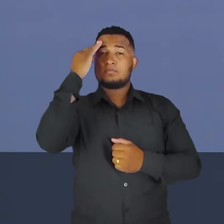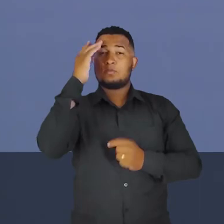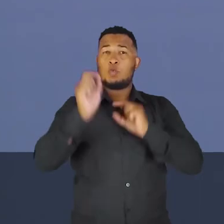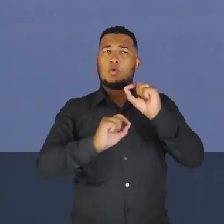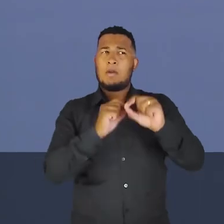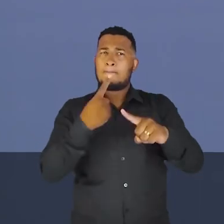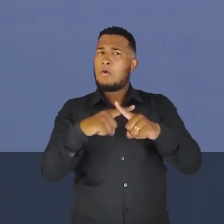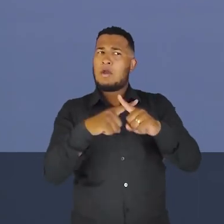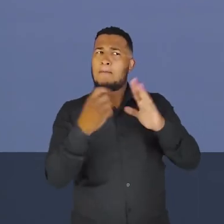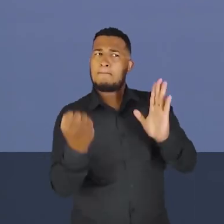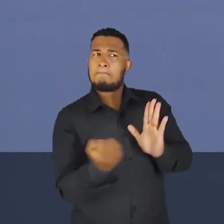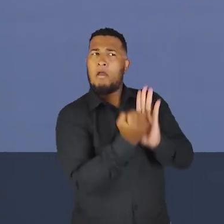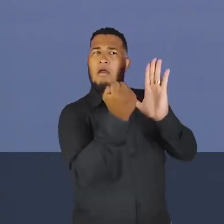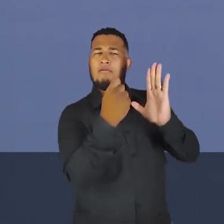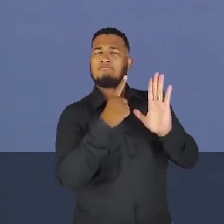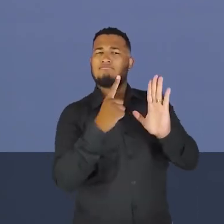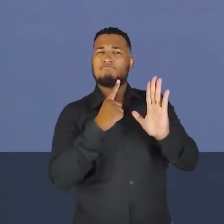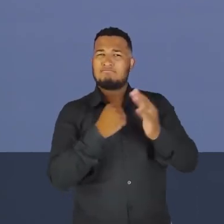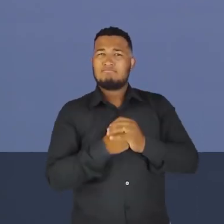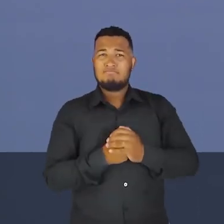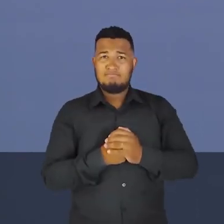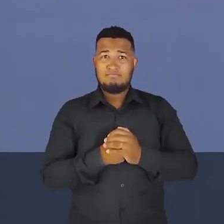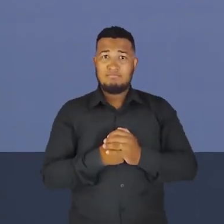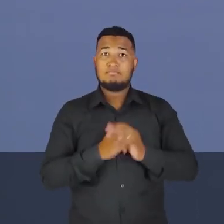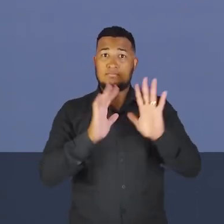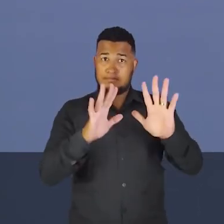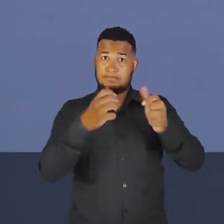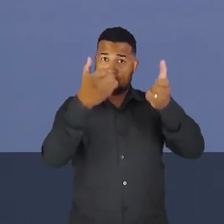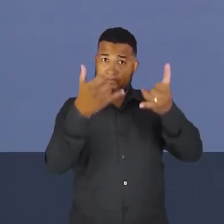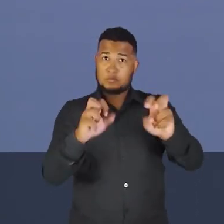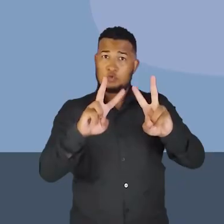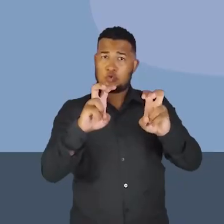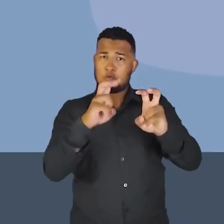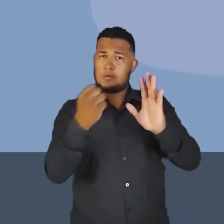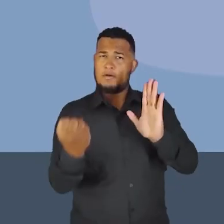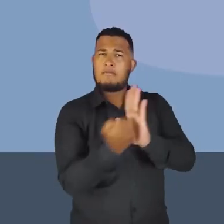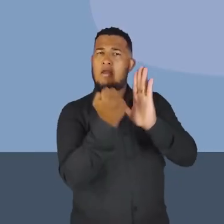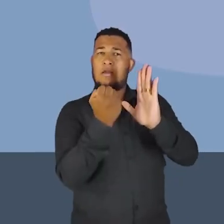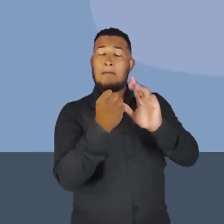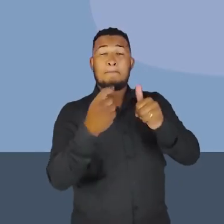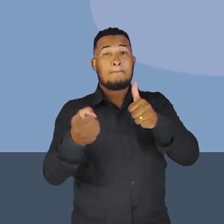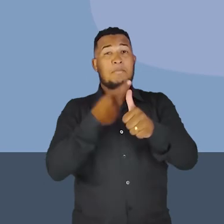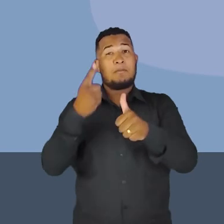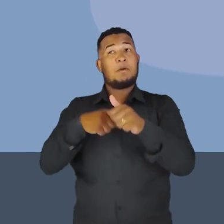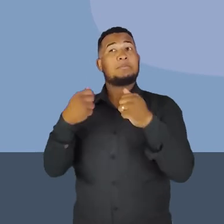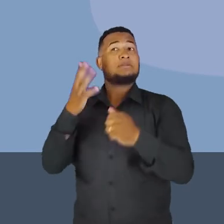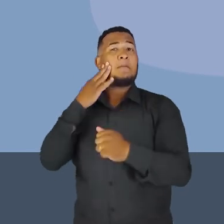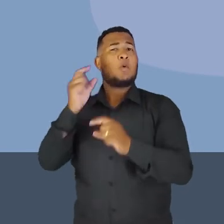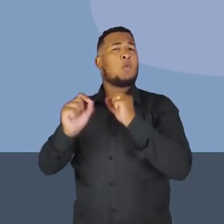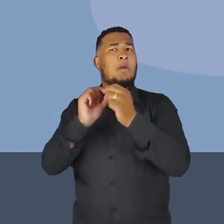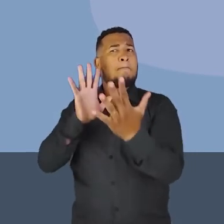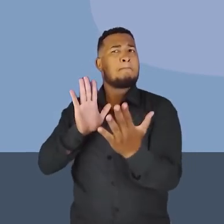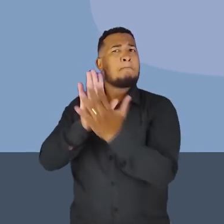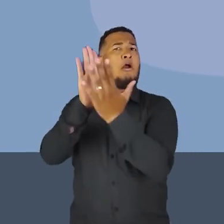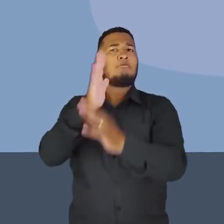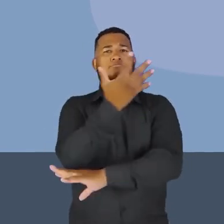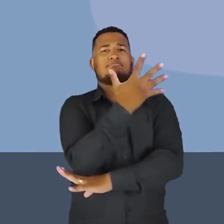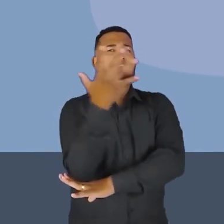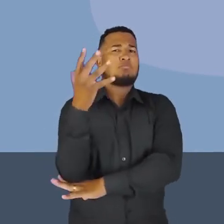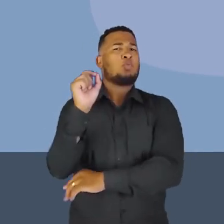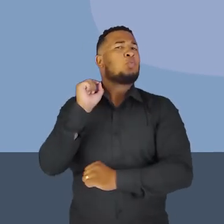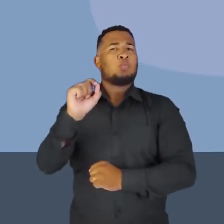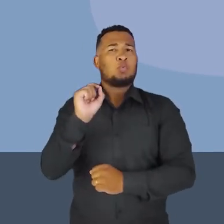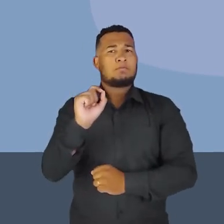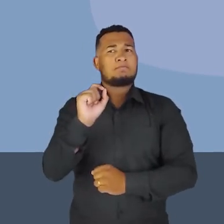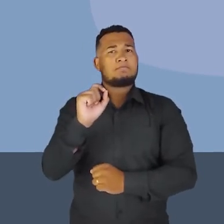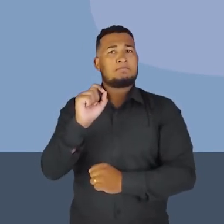essas marcas no planeta? E para a gente falar sobre essas marcas, vamos falar sobre então o que é impacto ambiental. Tá? O que é impacto ambiental?